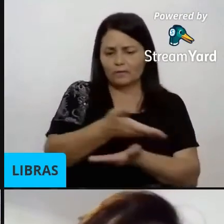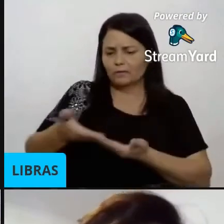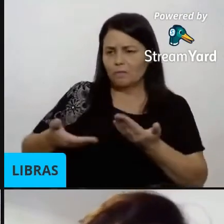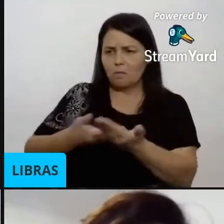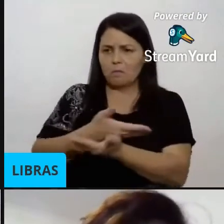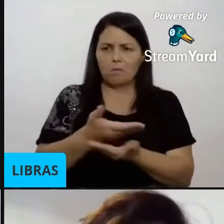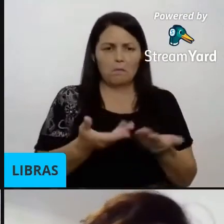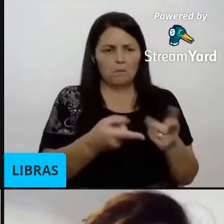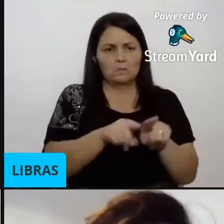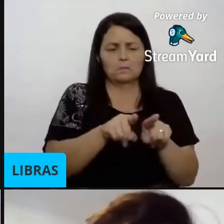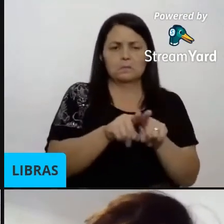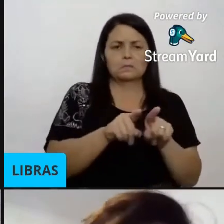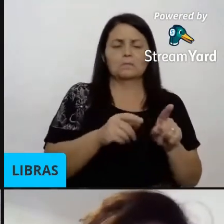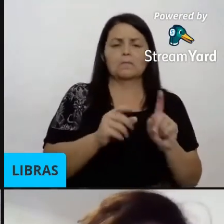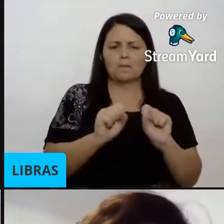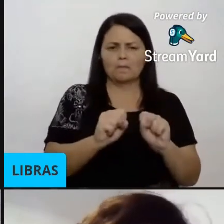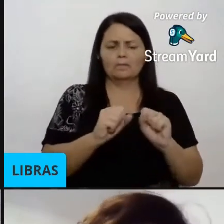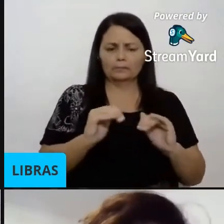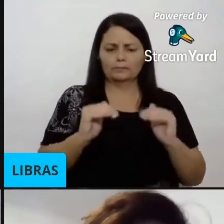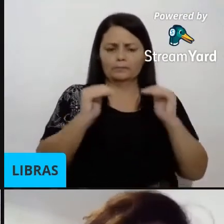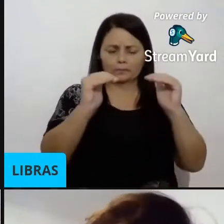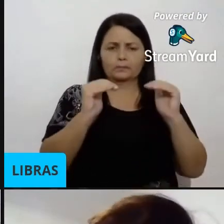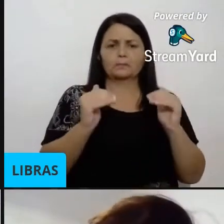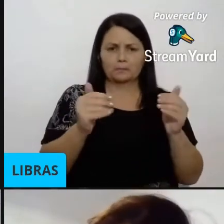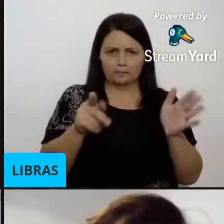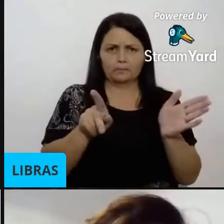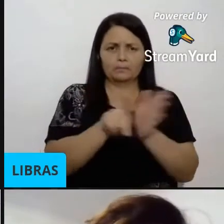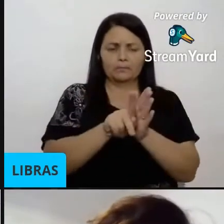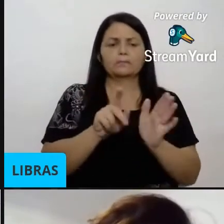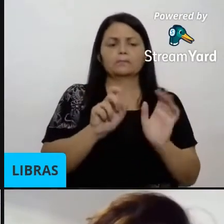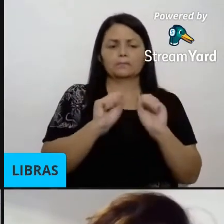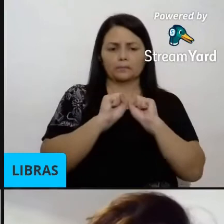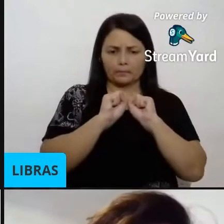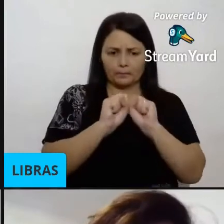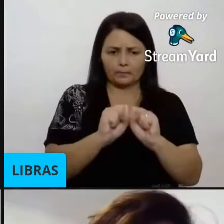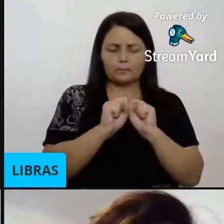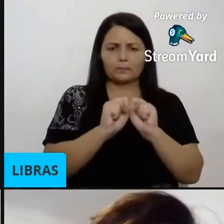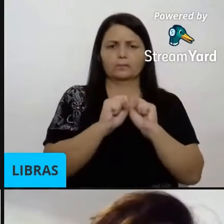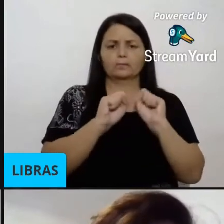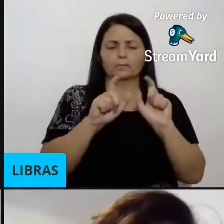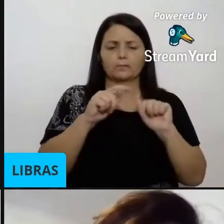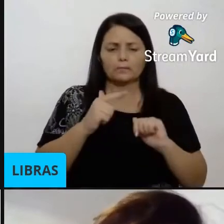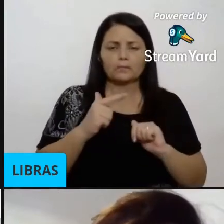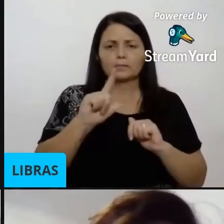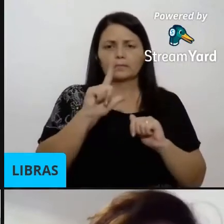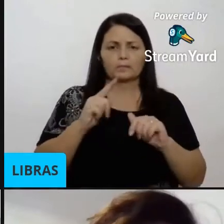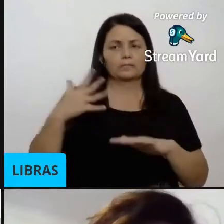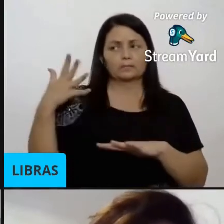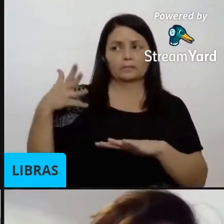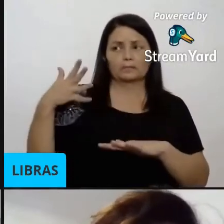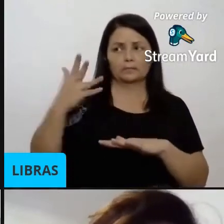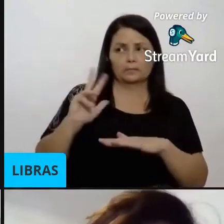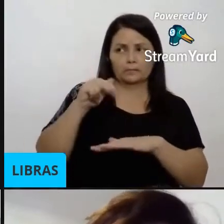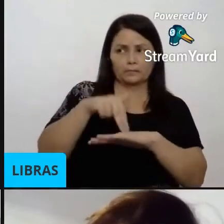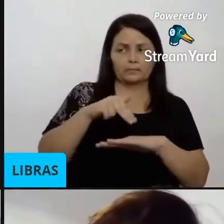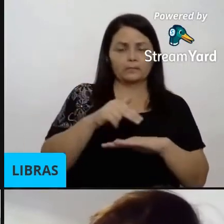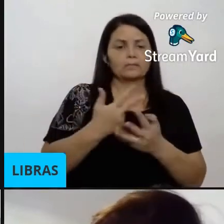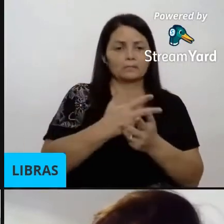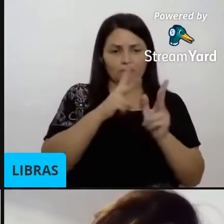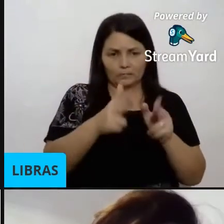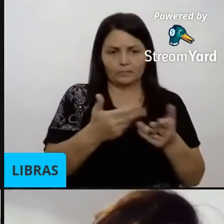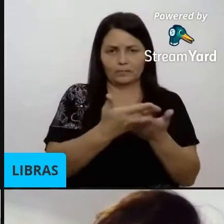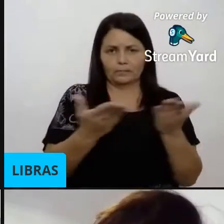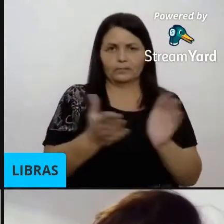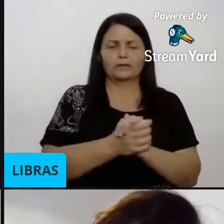com o poder público também, para a gente poder ter outros eventos importantes como